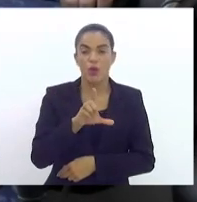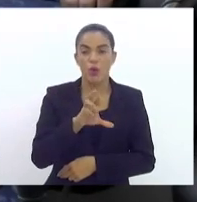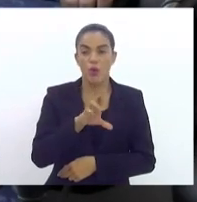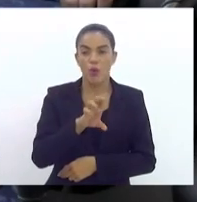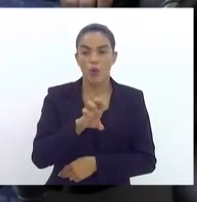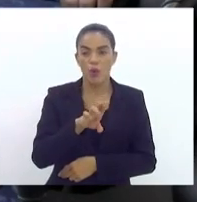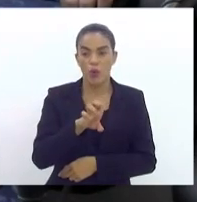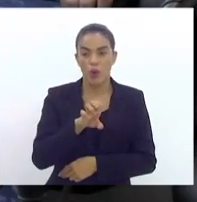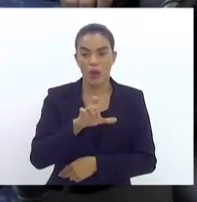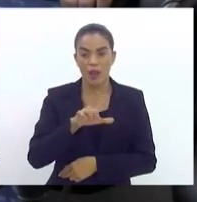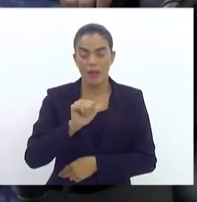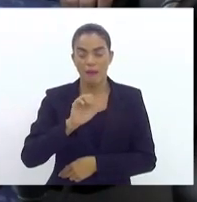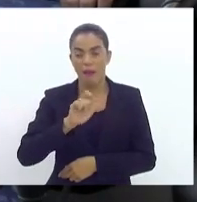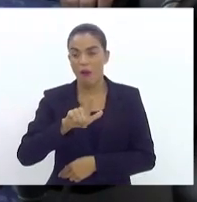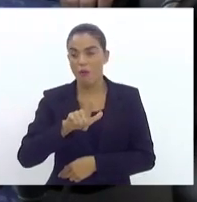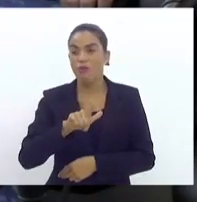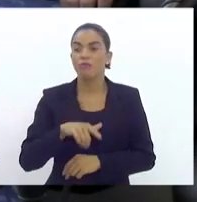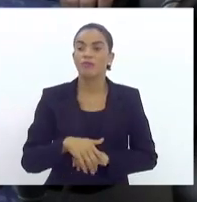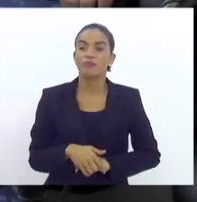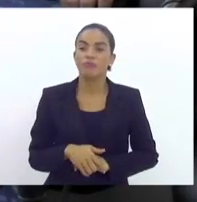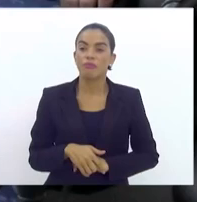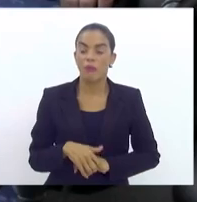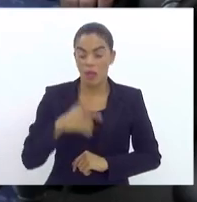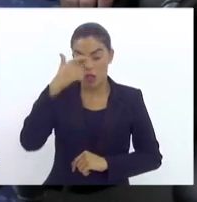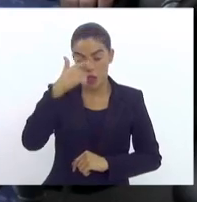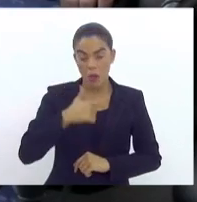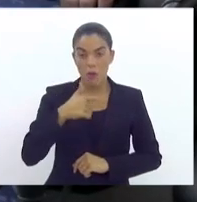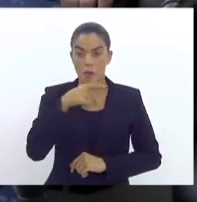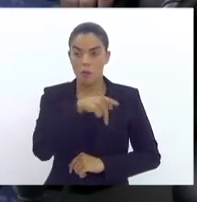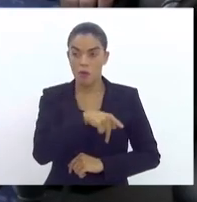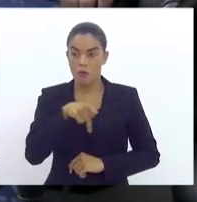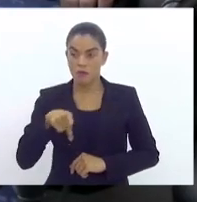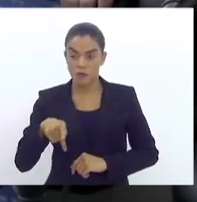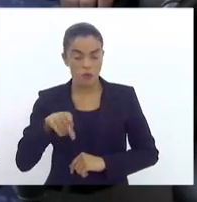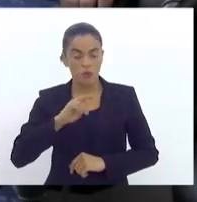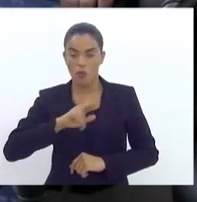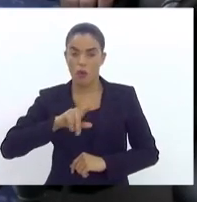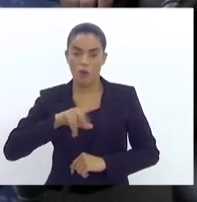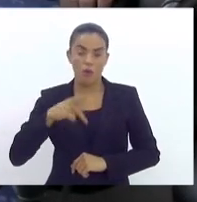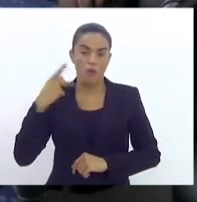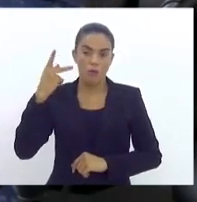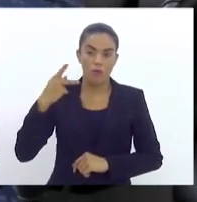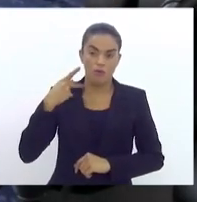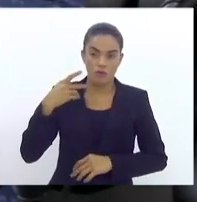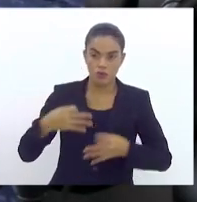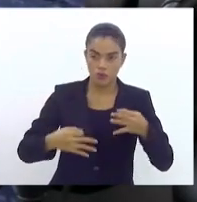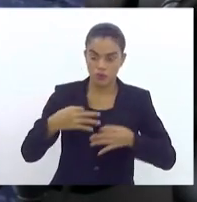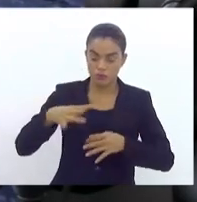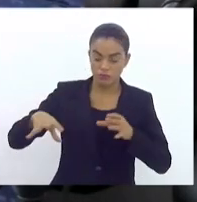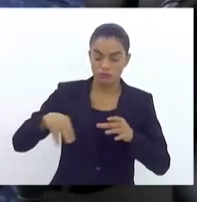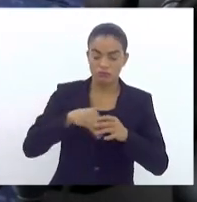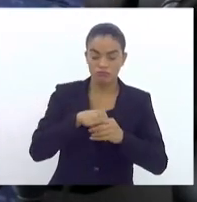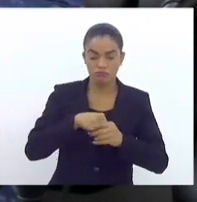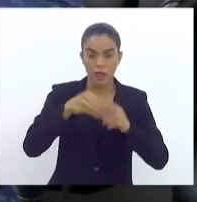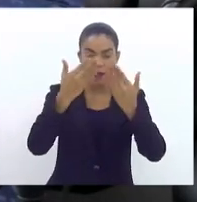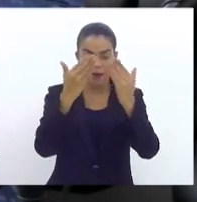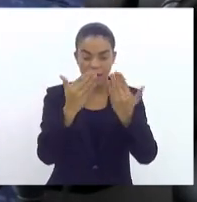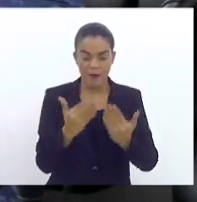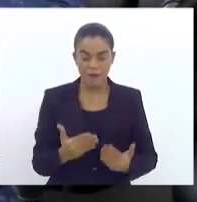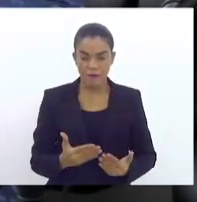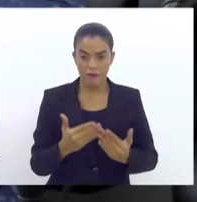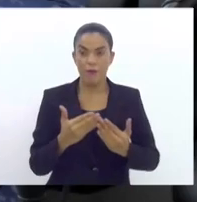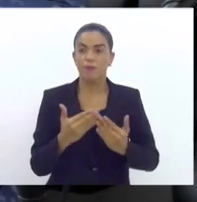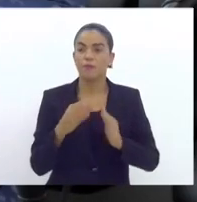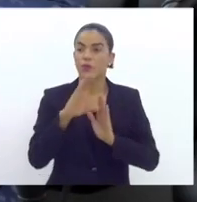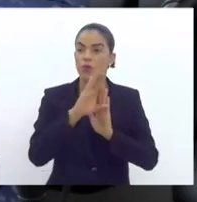estadual aqui da casa também é como professor não comprou o motor de justiça para compor a revisão do novo código